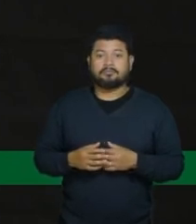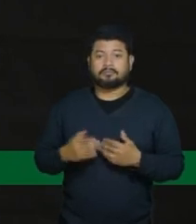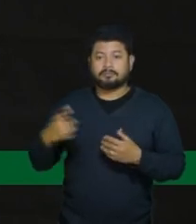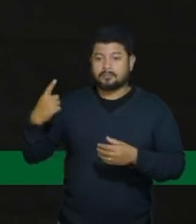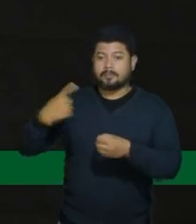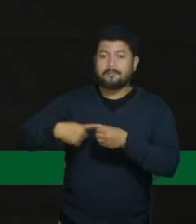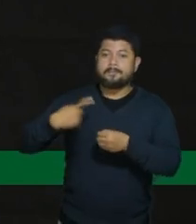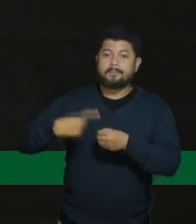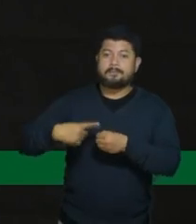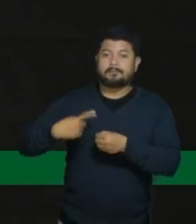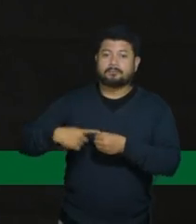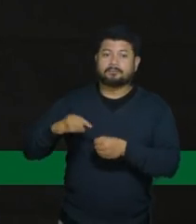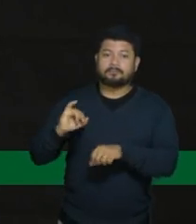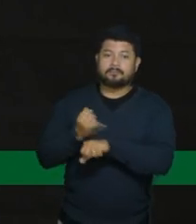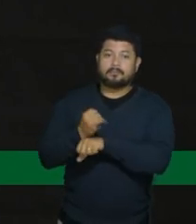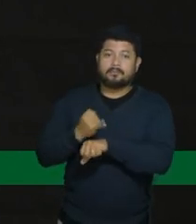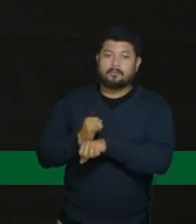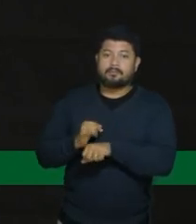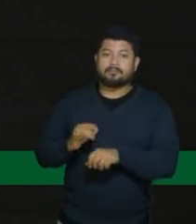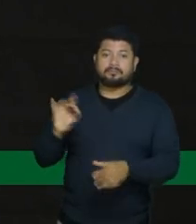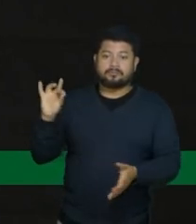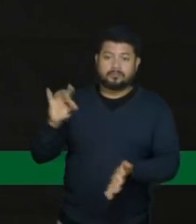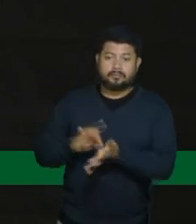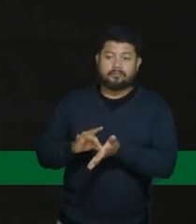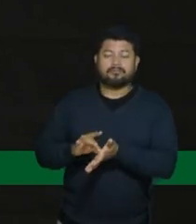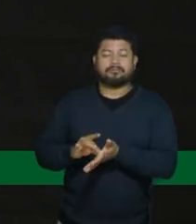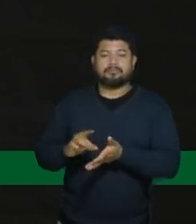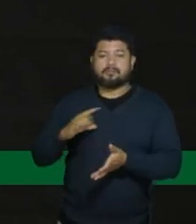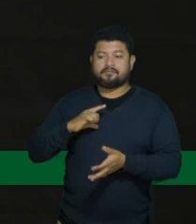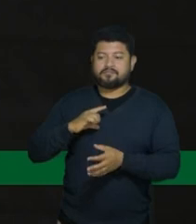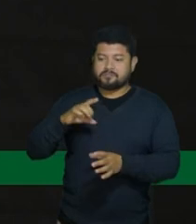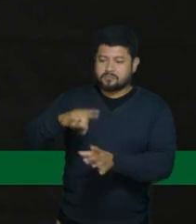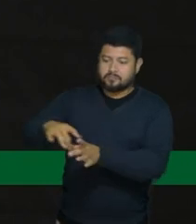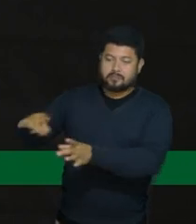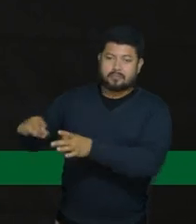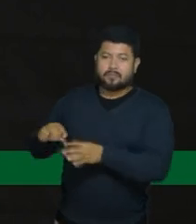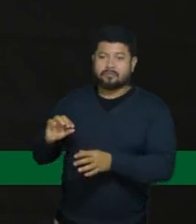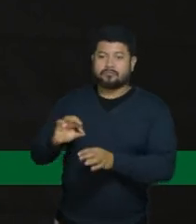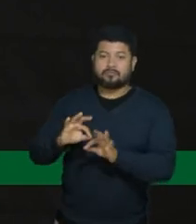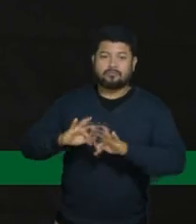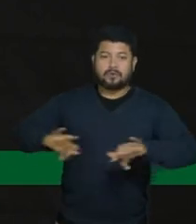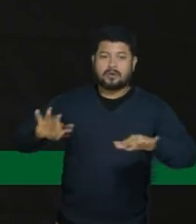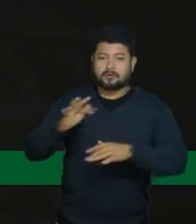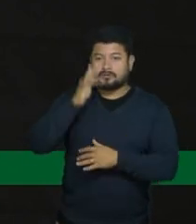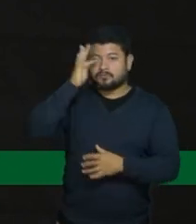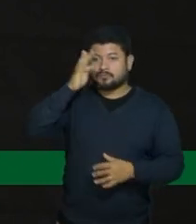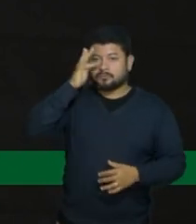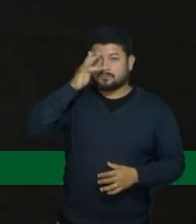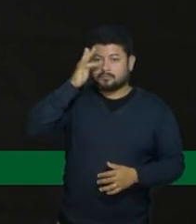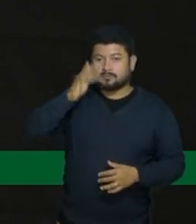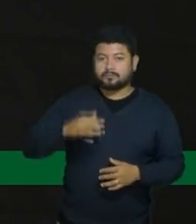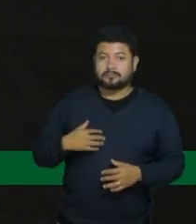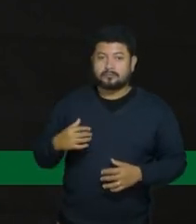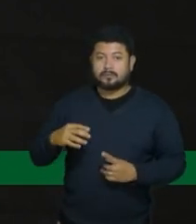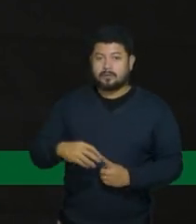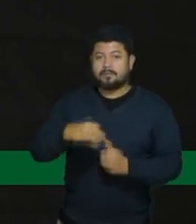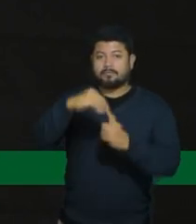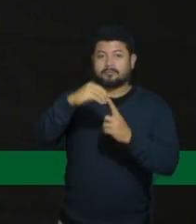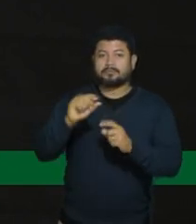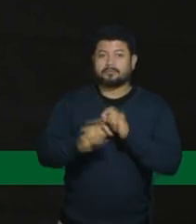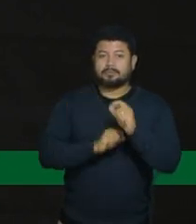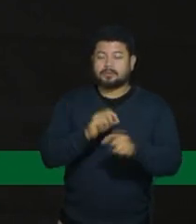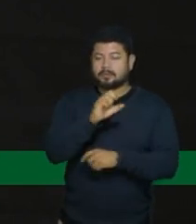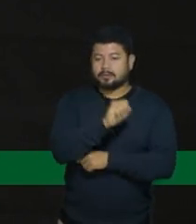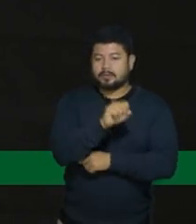cidade de Joinville realmente a cidade das flores. Mas o que mais ganhou destaque foi o SS Nascentes,